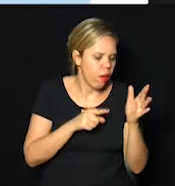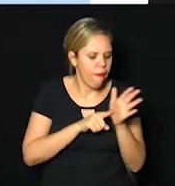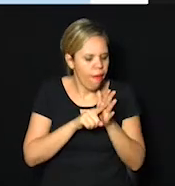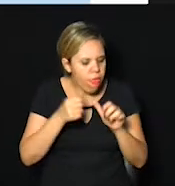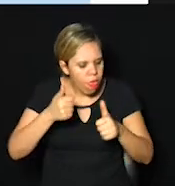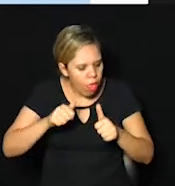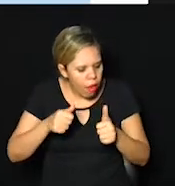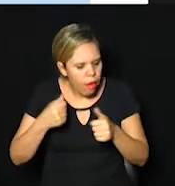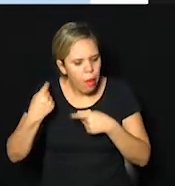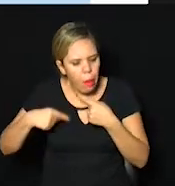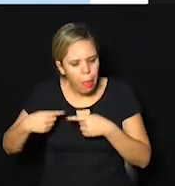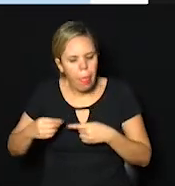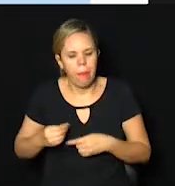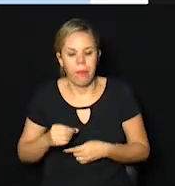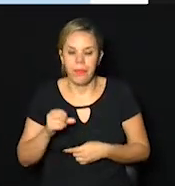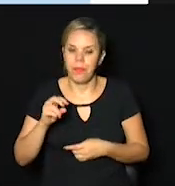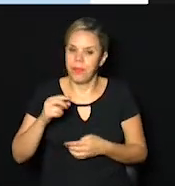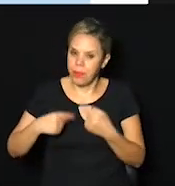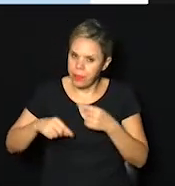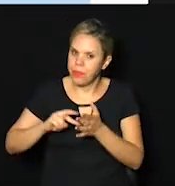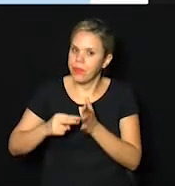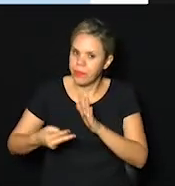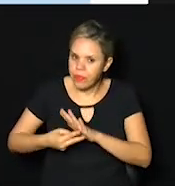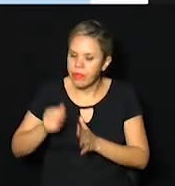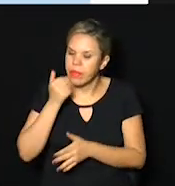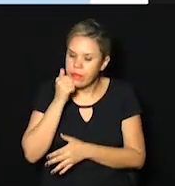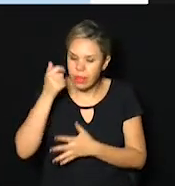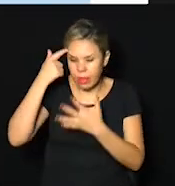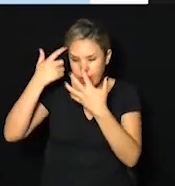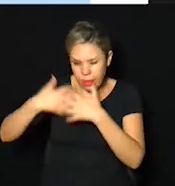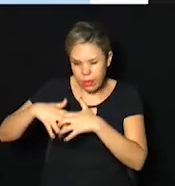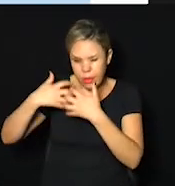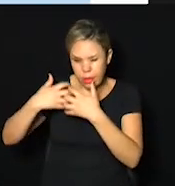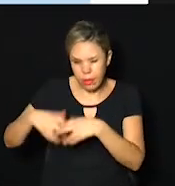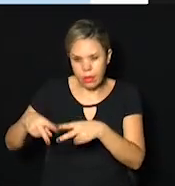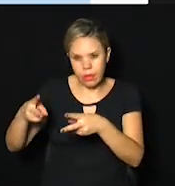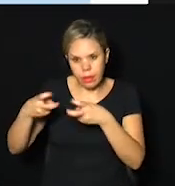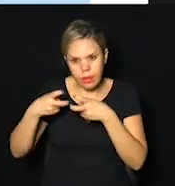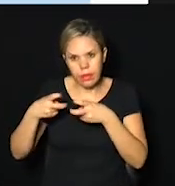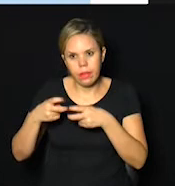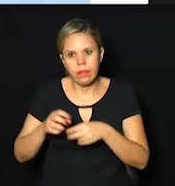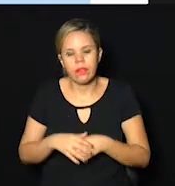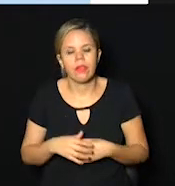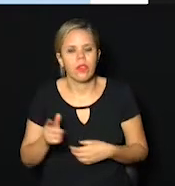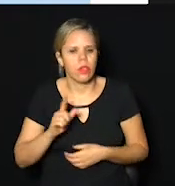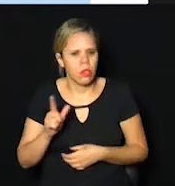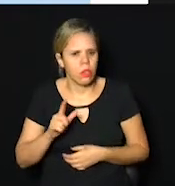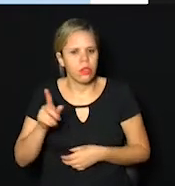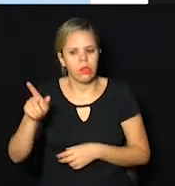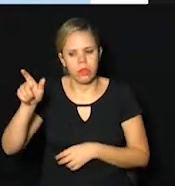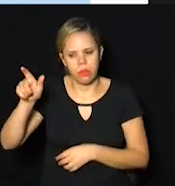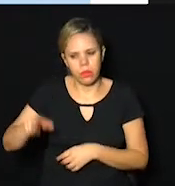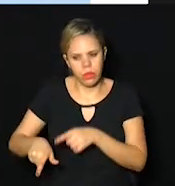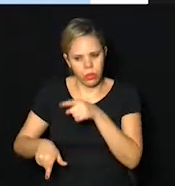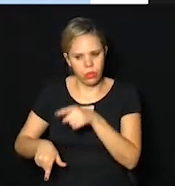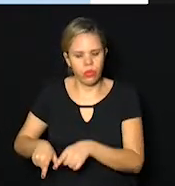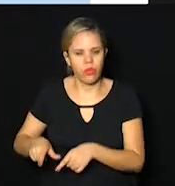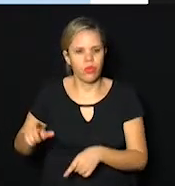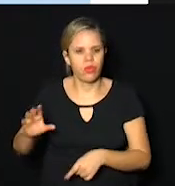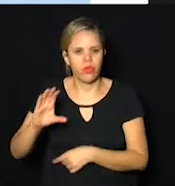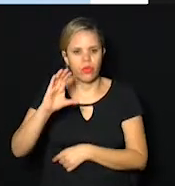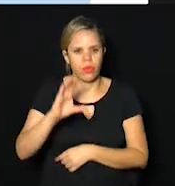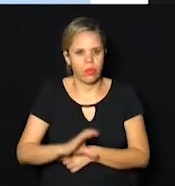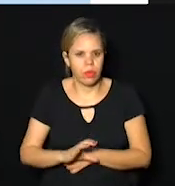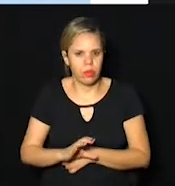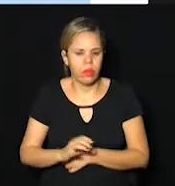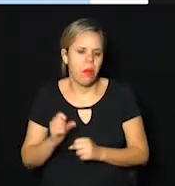mesmo. Política é ciência, política é racionalidade, a observação política. Claro que o eleitor, claro que o cidadão